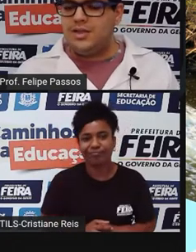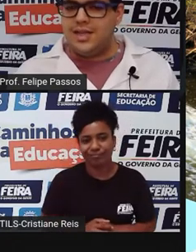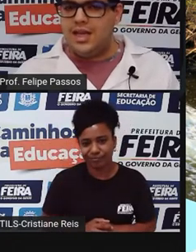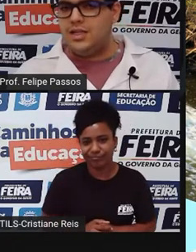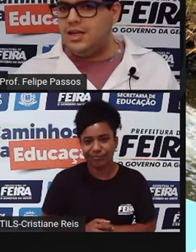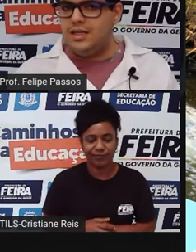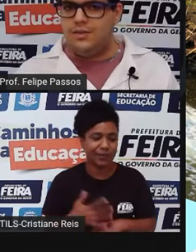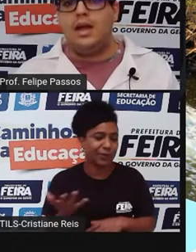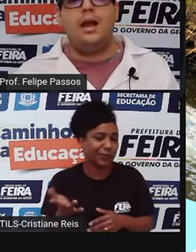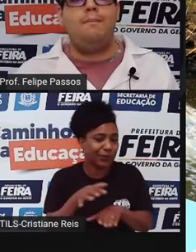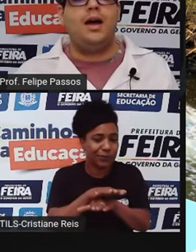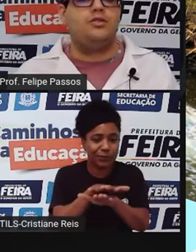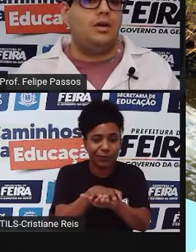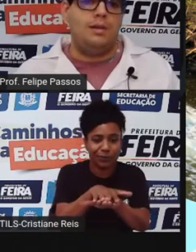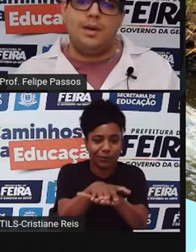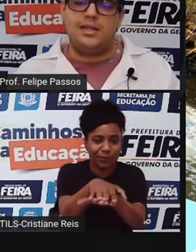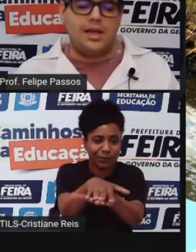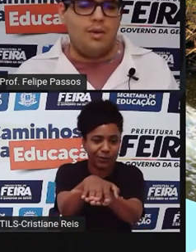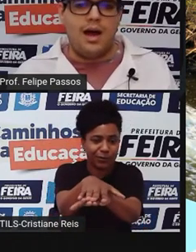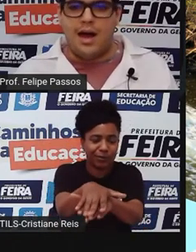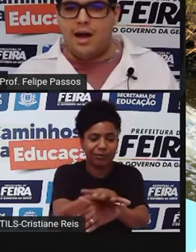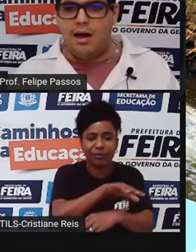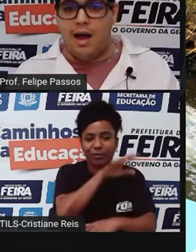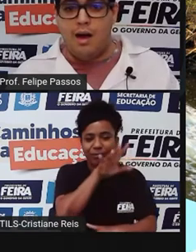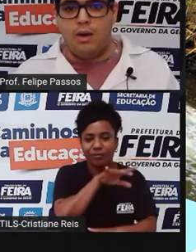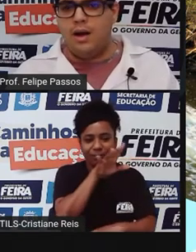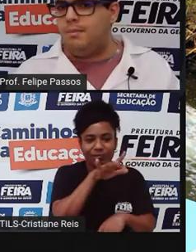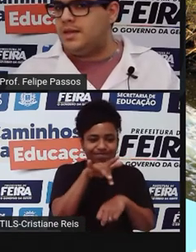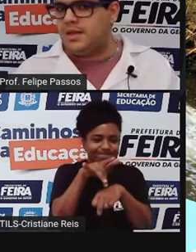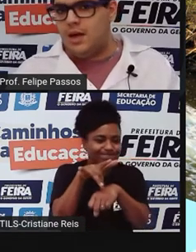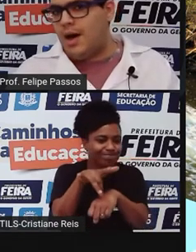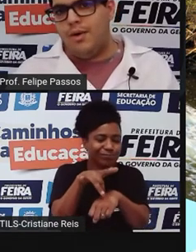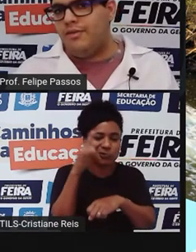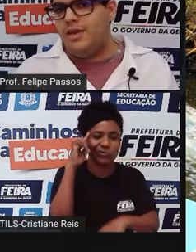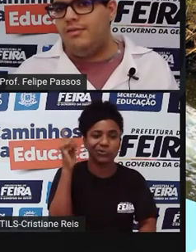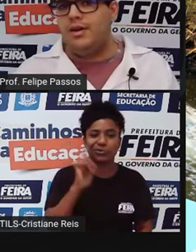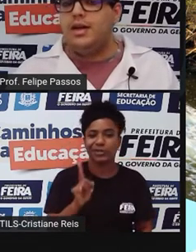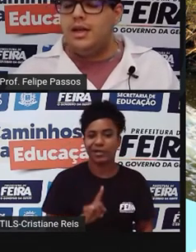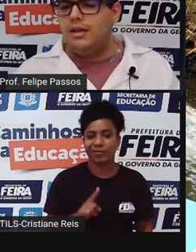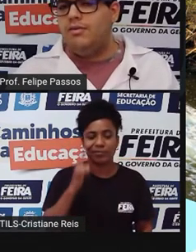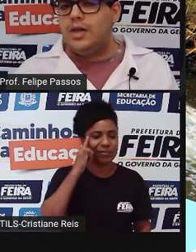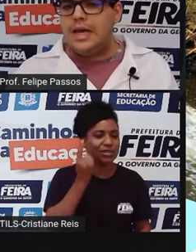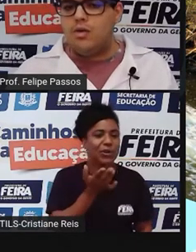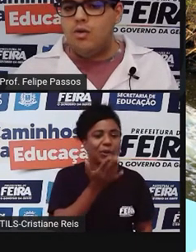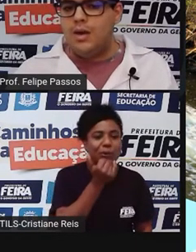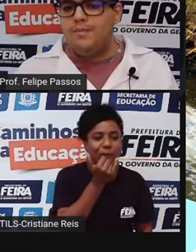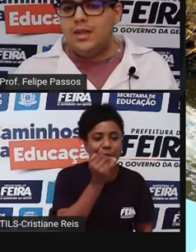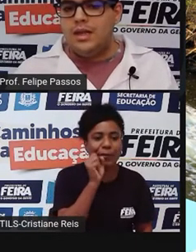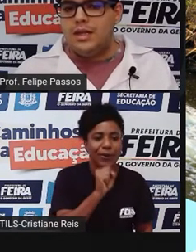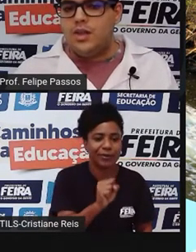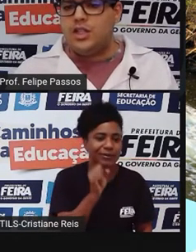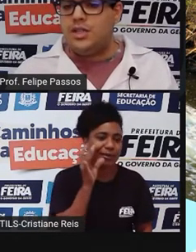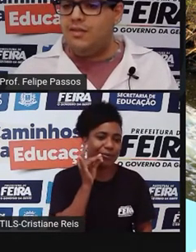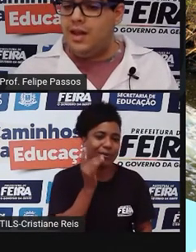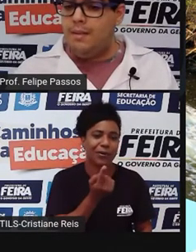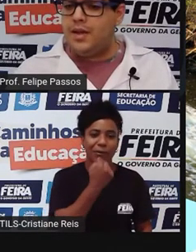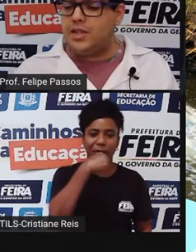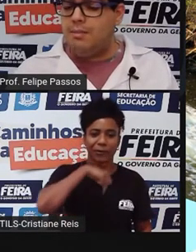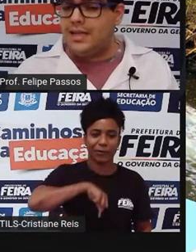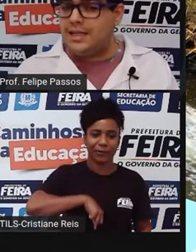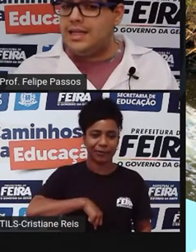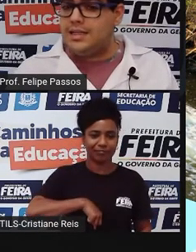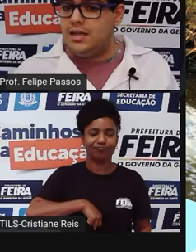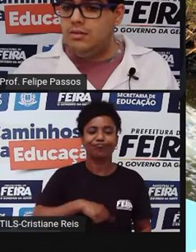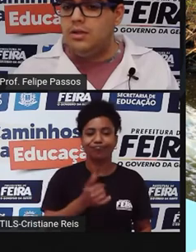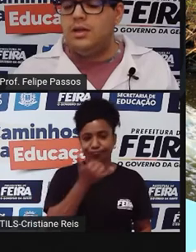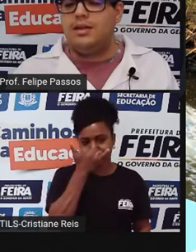são inocentes. Eles veem aquele plástico ali e pensam que é uma alga, pensam que é uma água-viva, vão lá e comem. Então, a gente deveria prestar